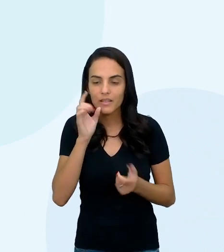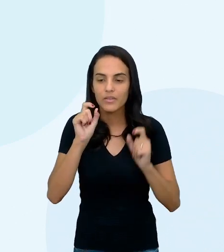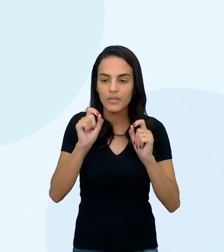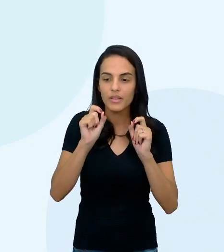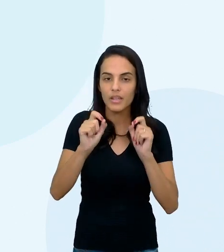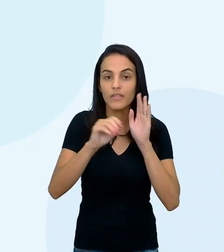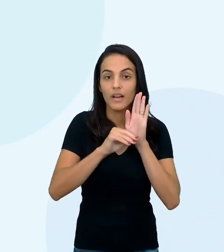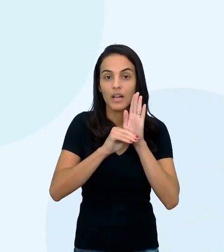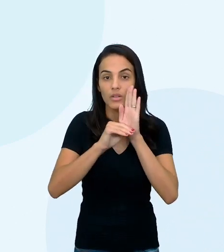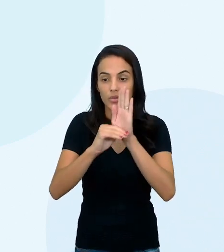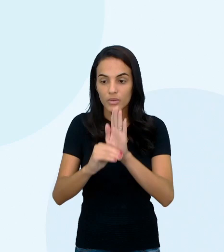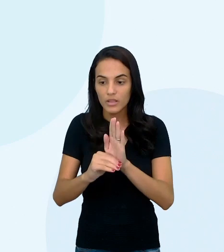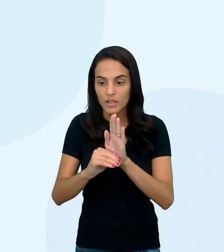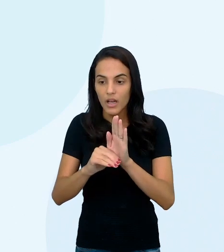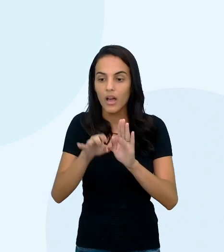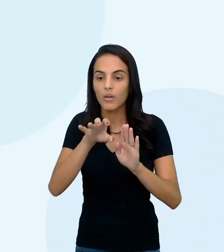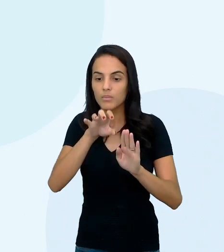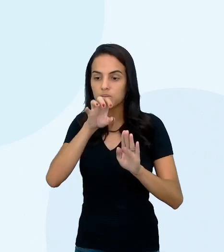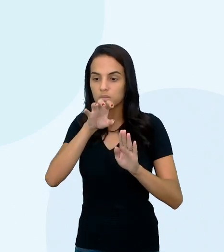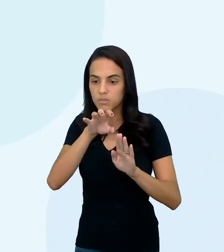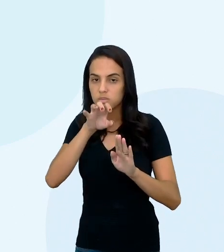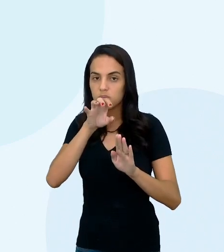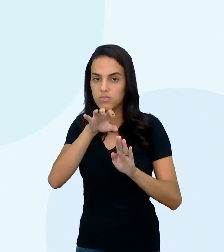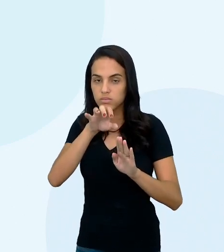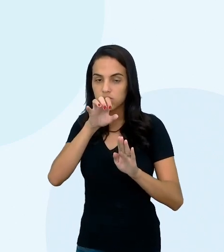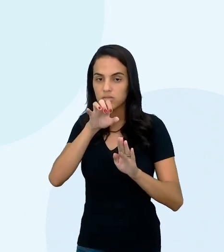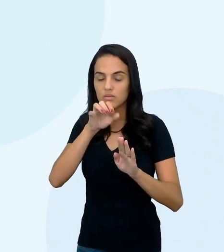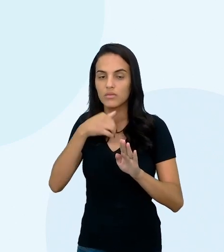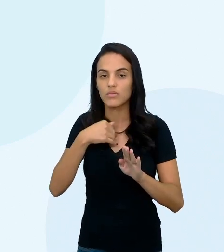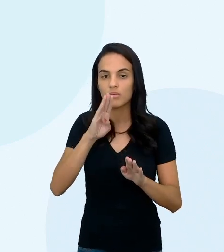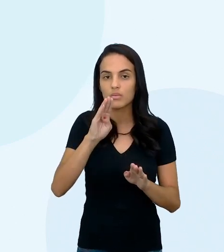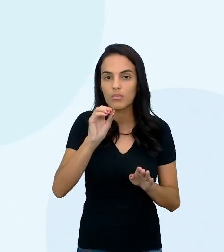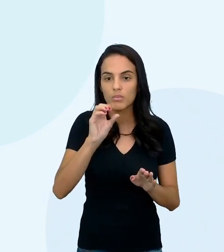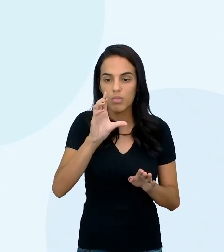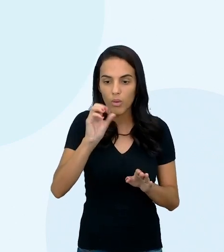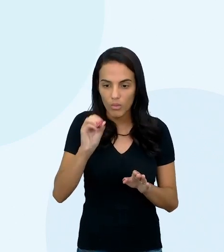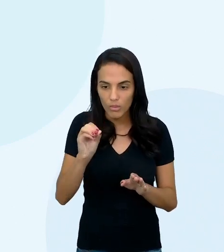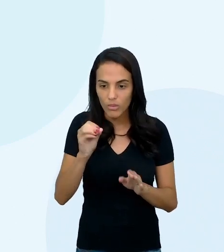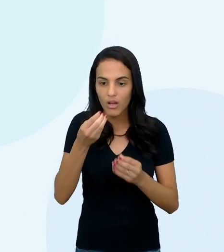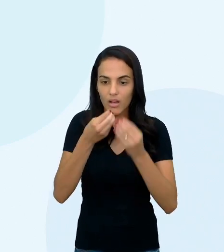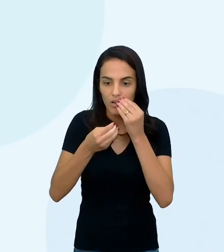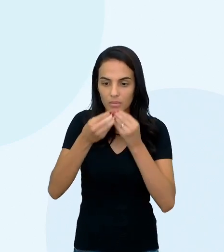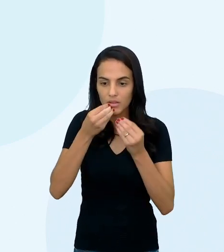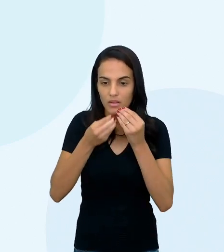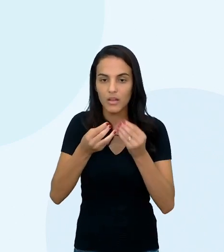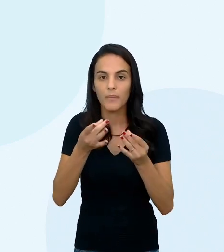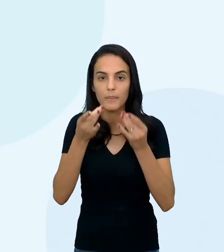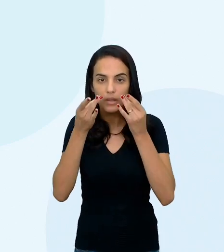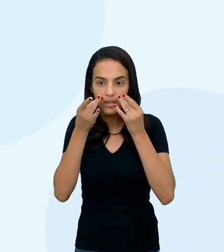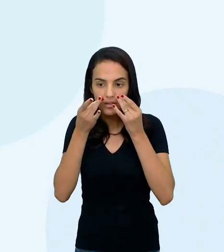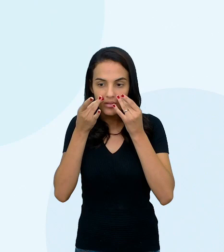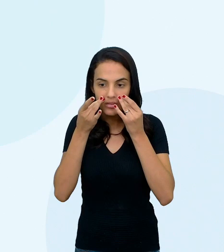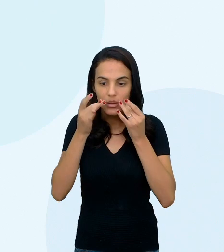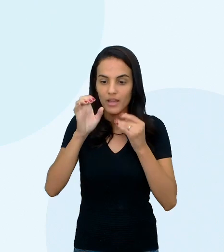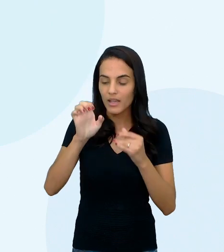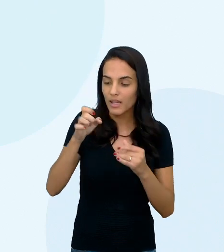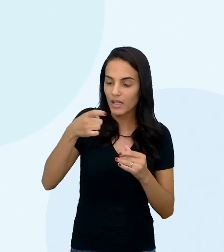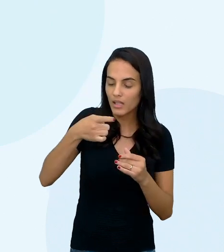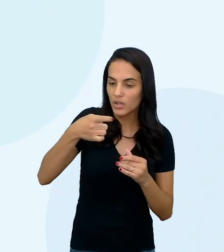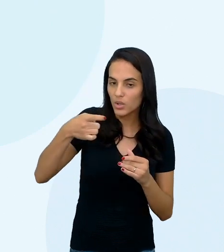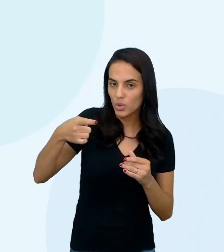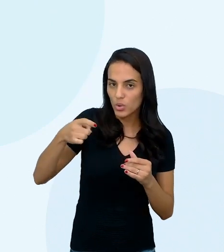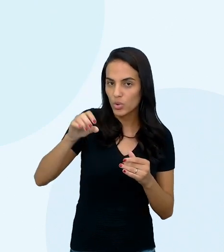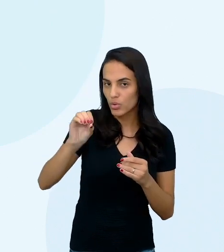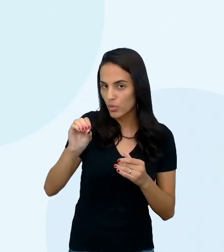vai ajudar, né, a empurrar o bolo alimentar para que ele então presente no nosso esôfago e através ali